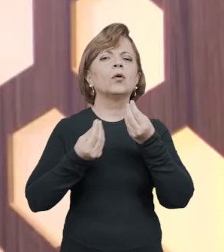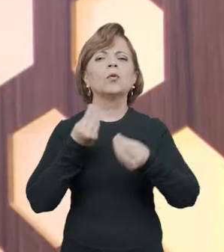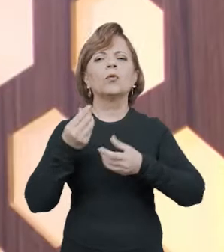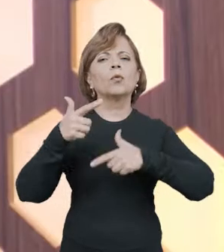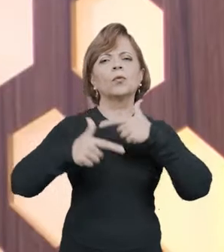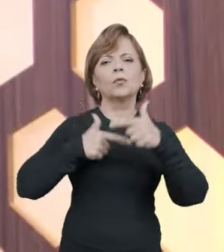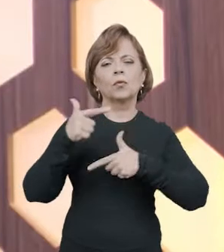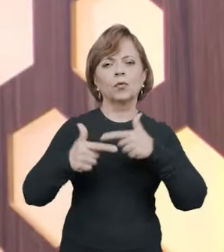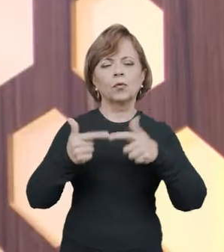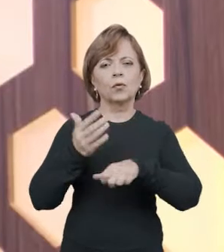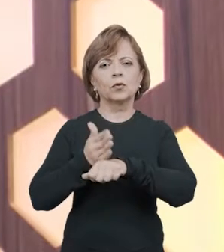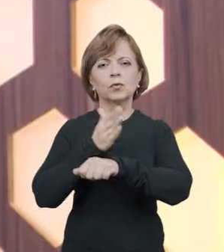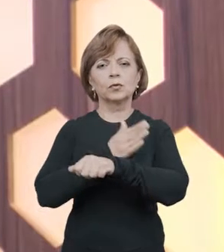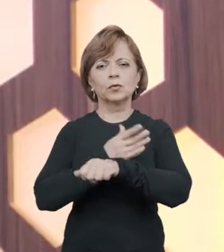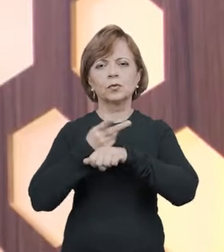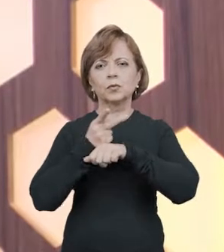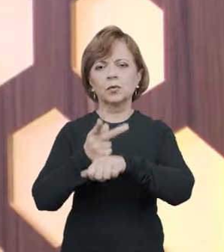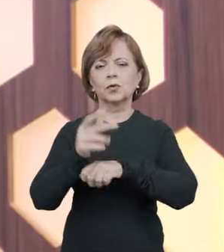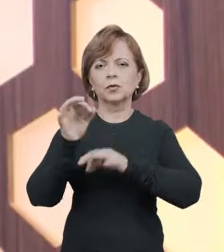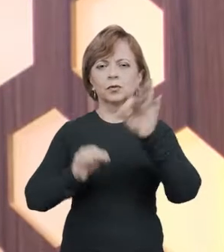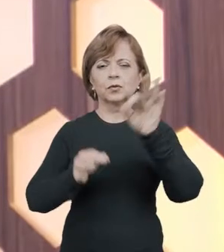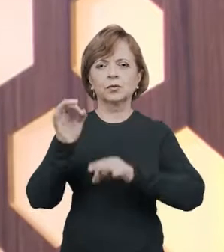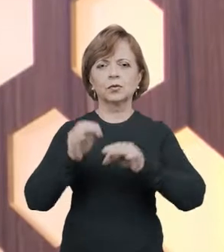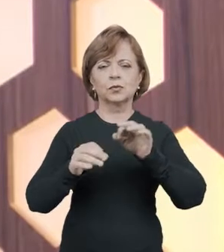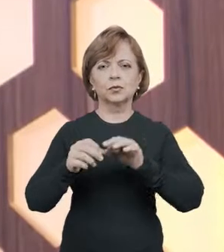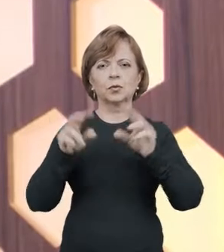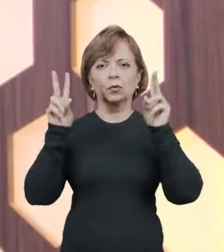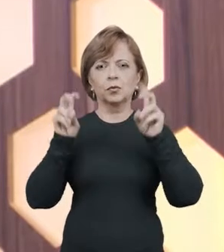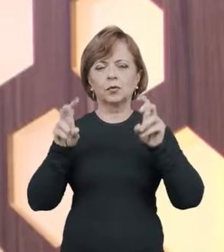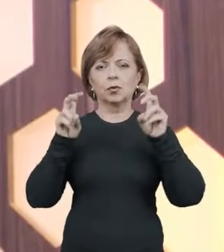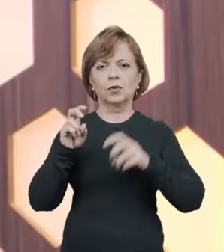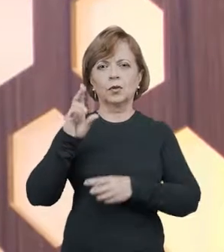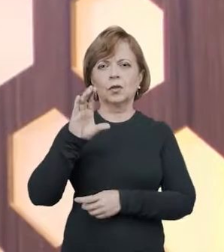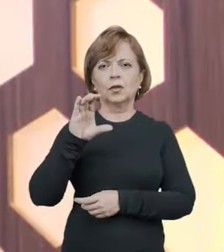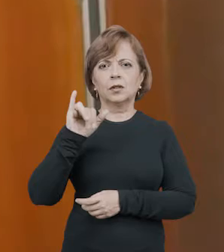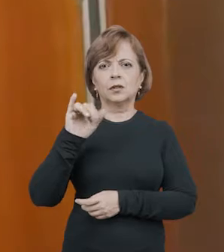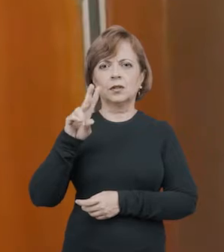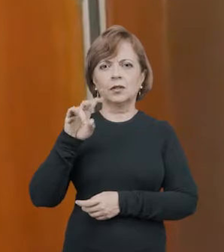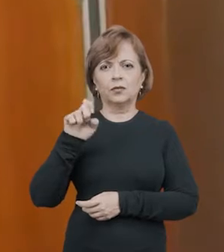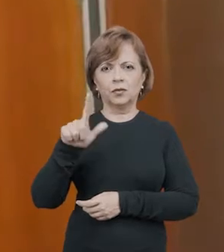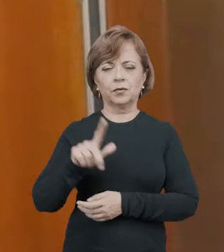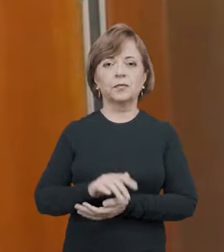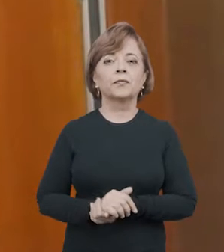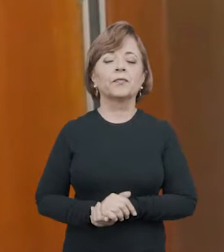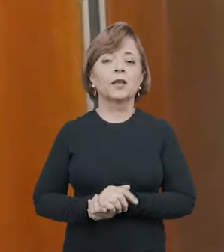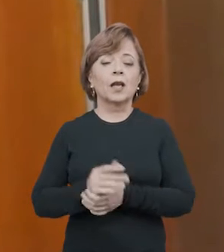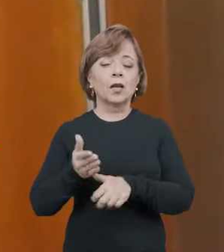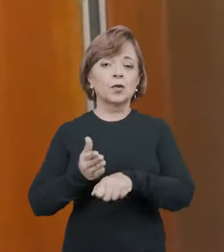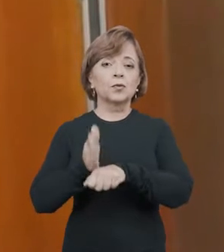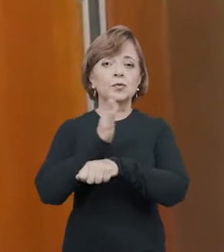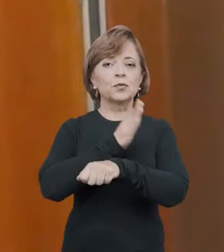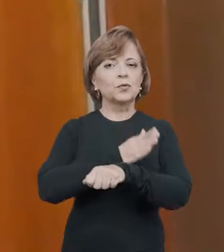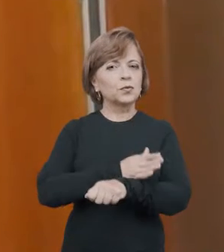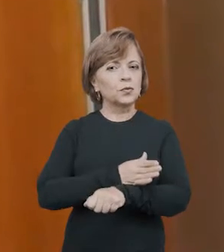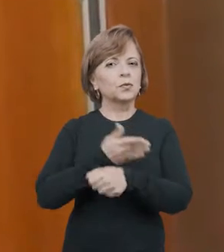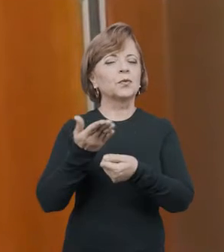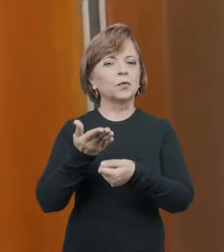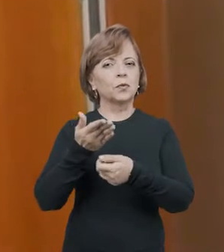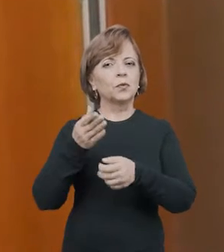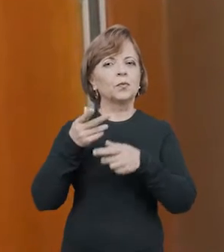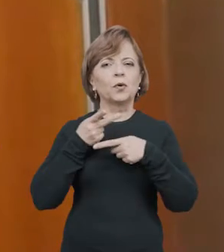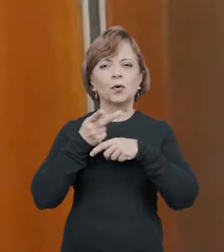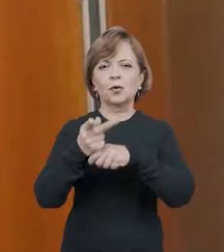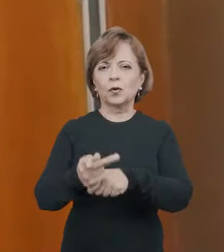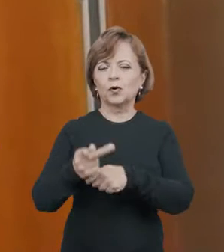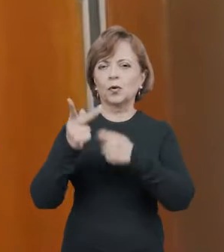funciona a Subprocuradoria-Geral de Justiça de Assuntos Cíveis e Institucionais? Então, a Subprocuradoria-Geral de